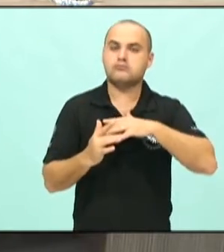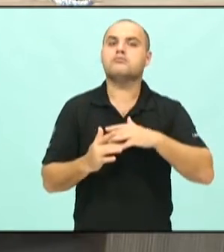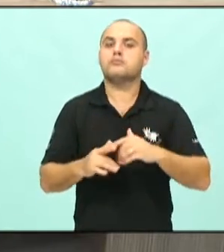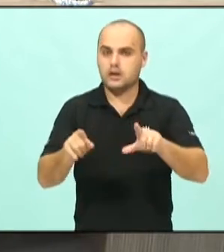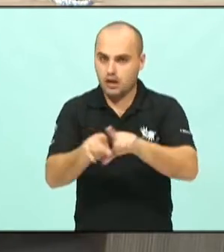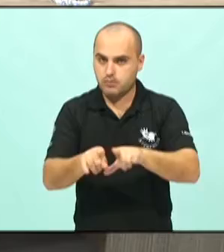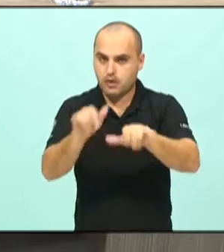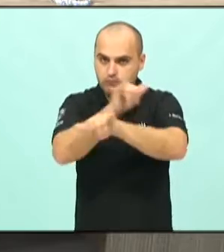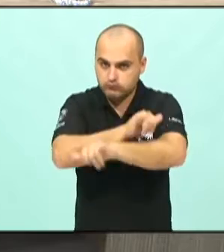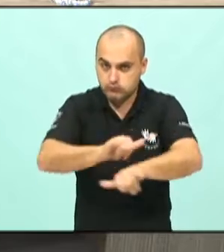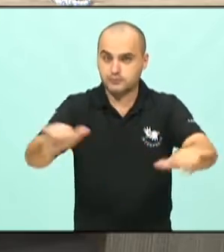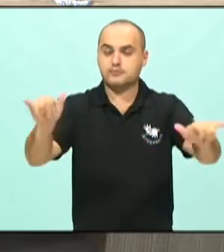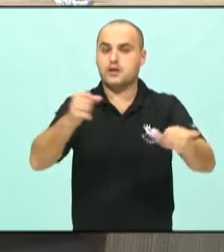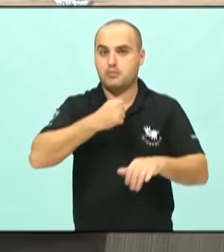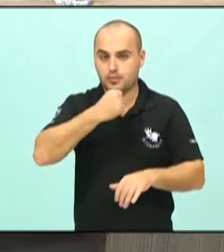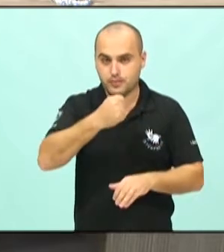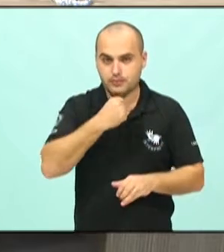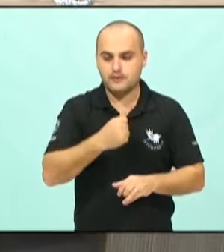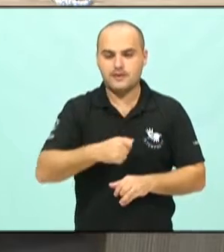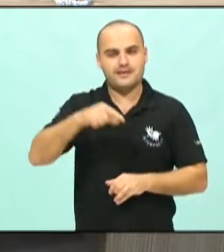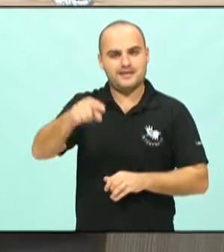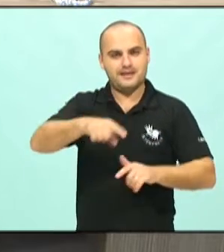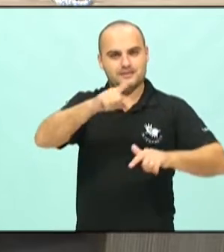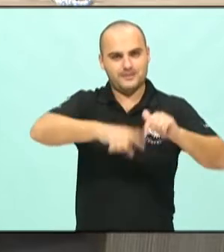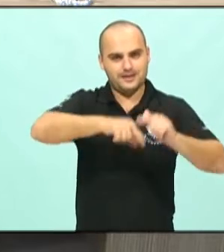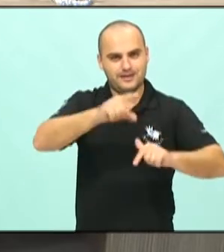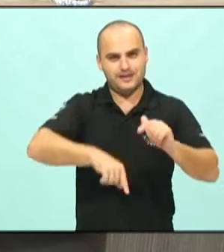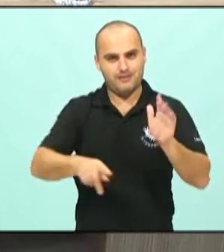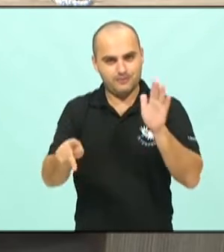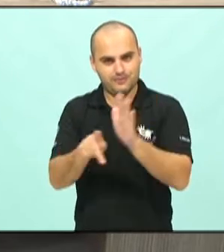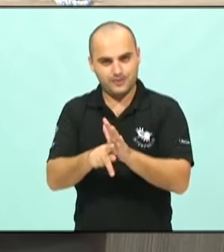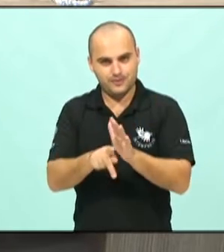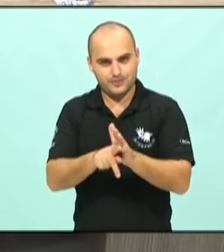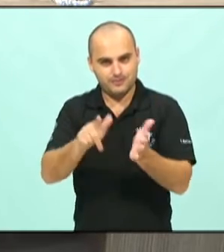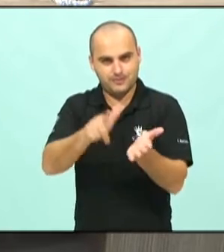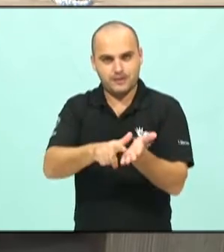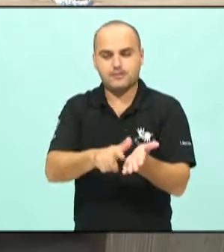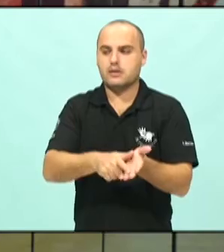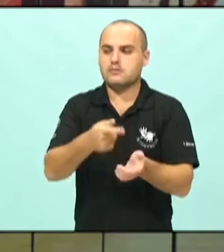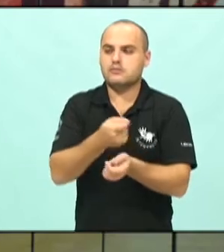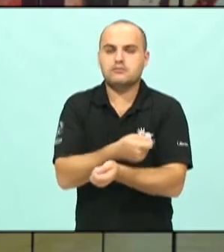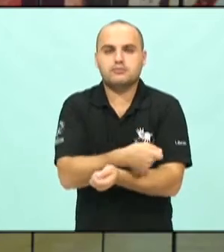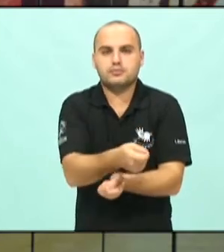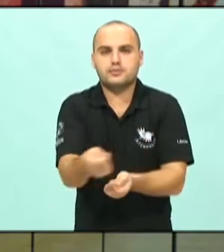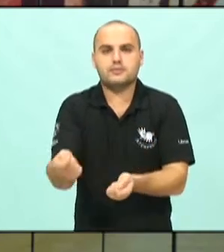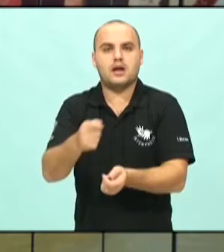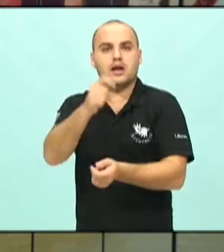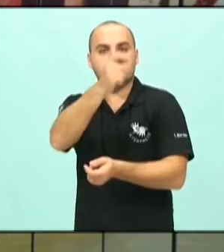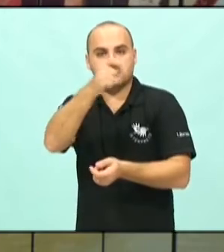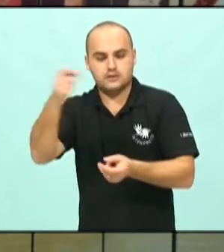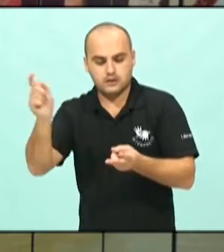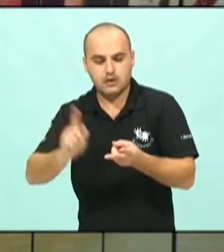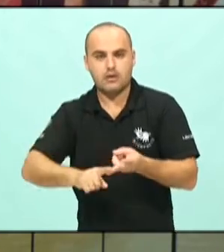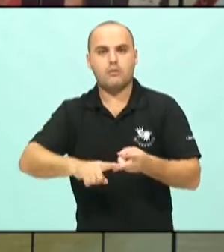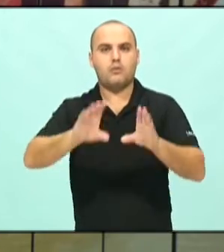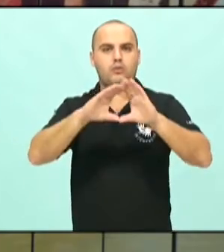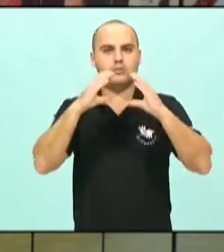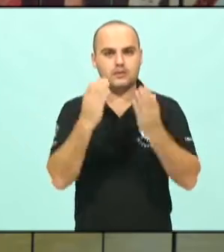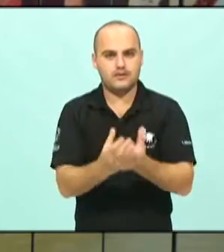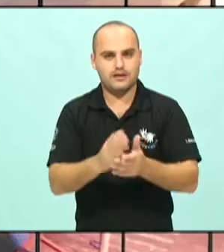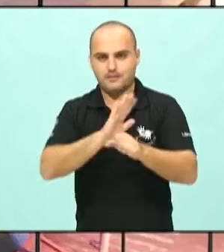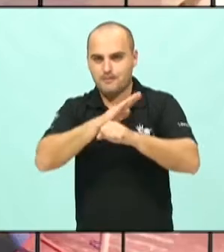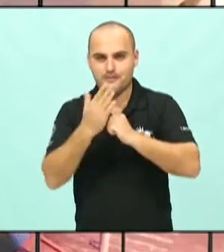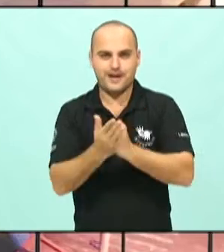imprensa também, e aí esse material físico que a gente quer distribuir nas associações, nas comunidades, pelos bairros de